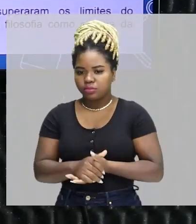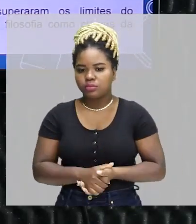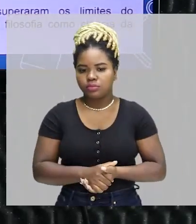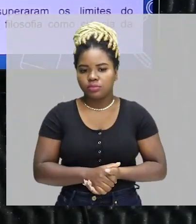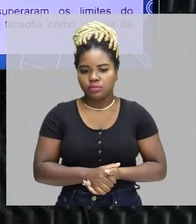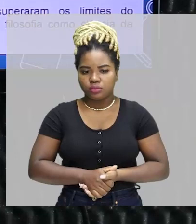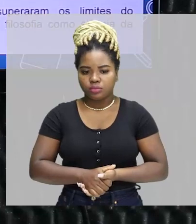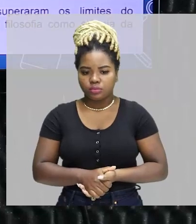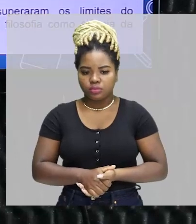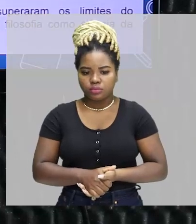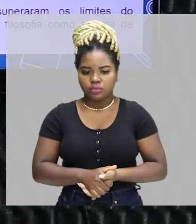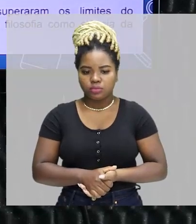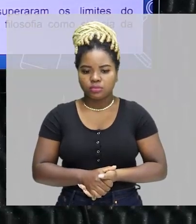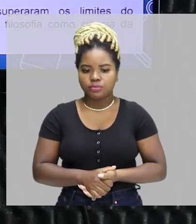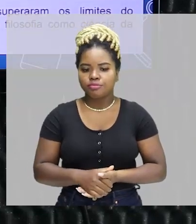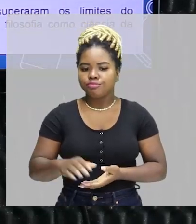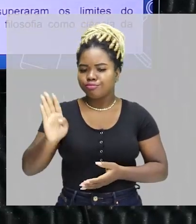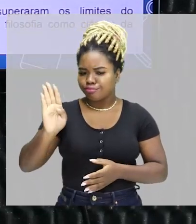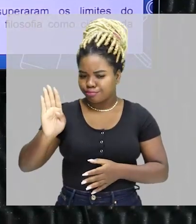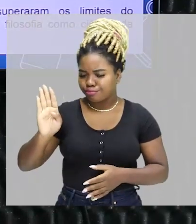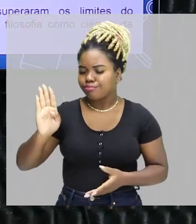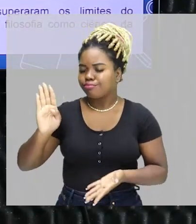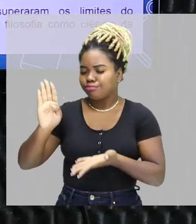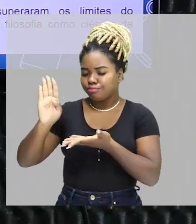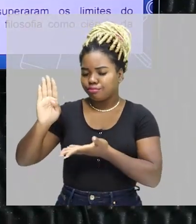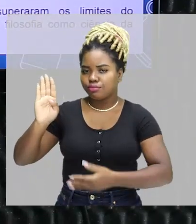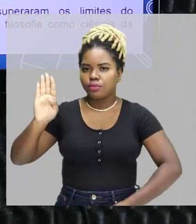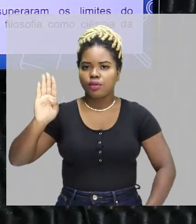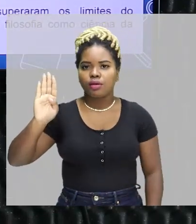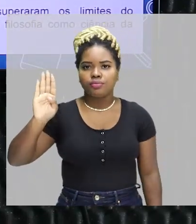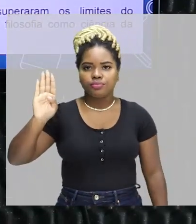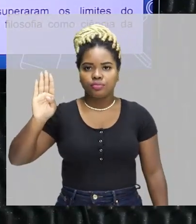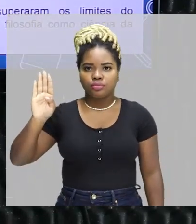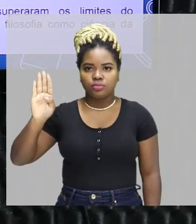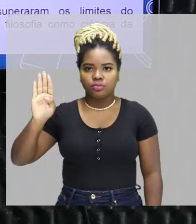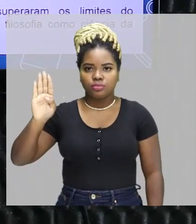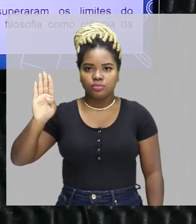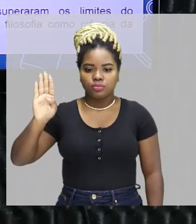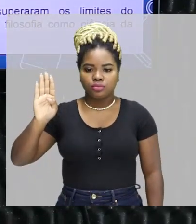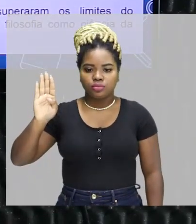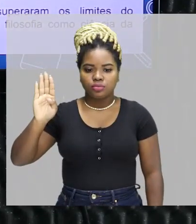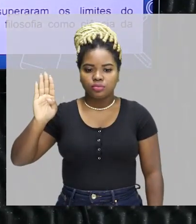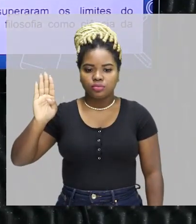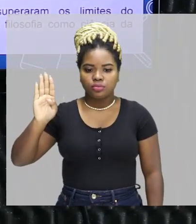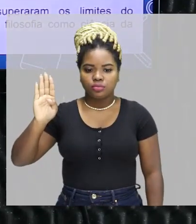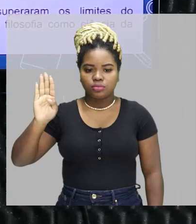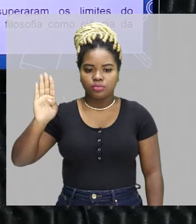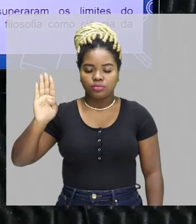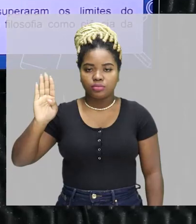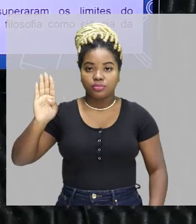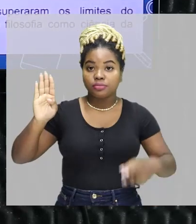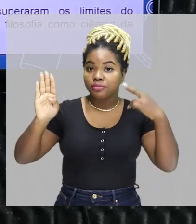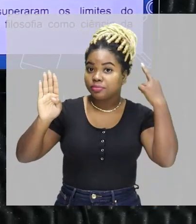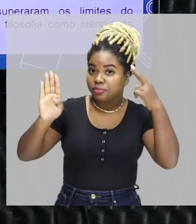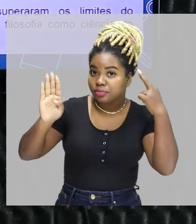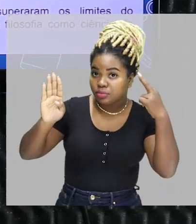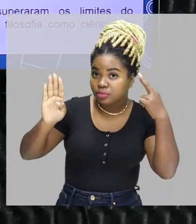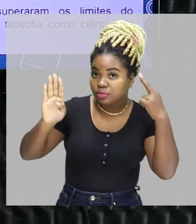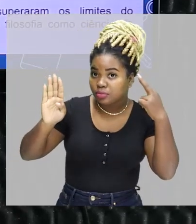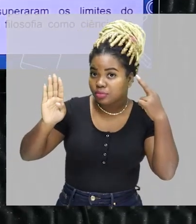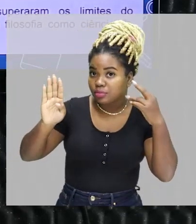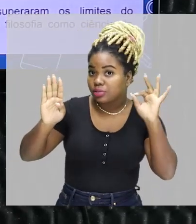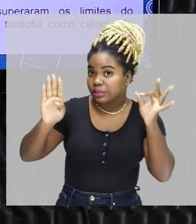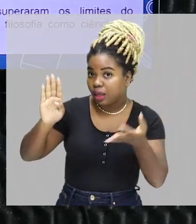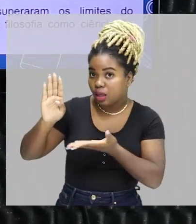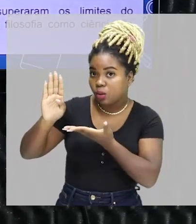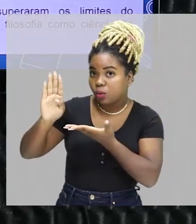marque aí para você, letra B de bola, correto? Marcou? Beleza pura? Assinalou aí, refletiu, compreendeu a